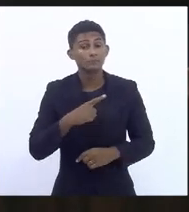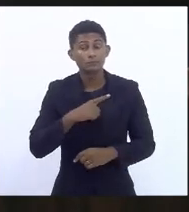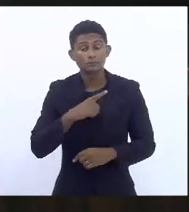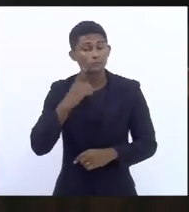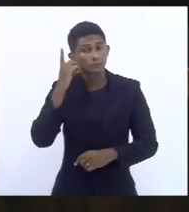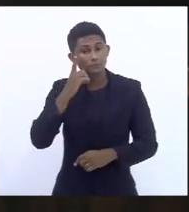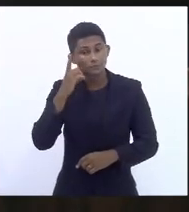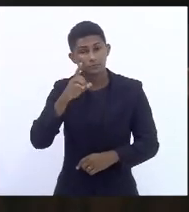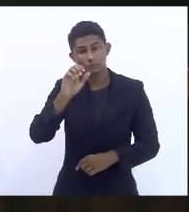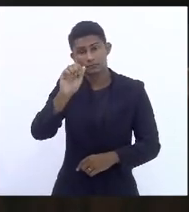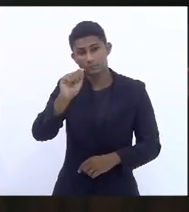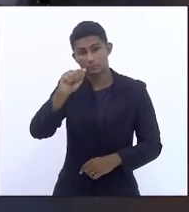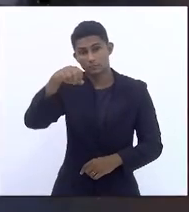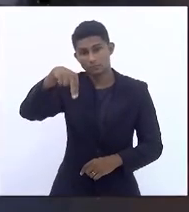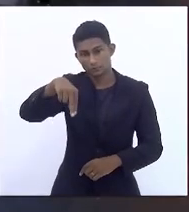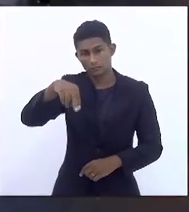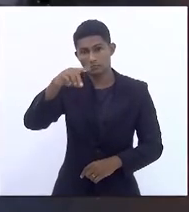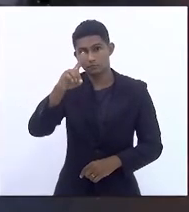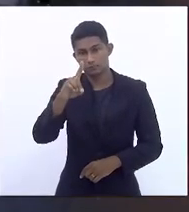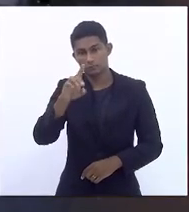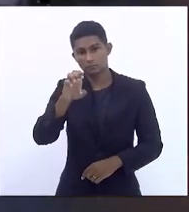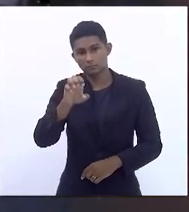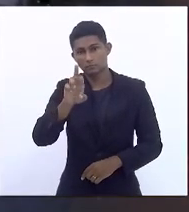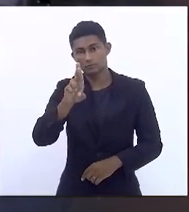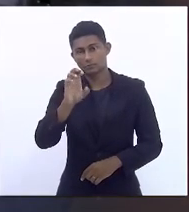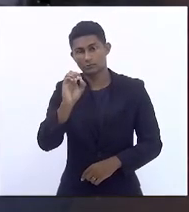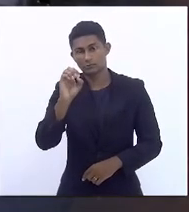deputado Anderson Moraes.